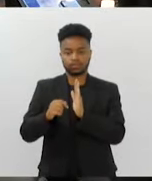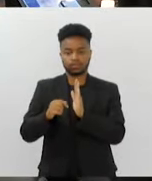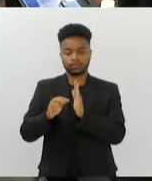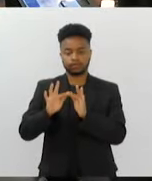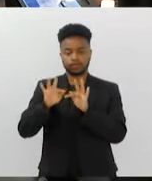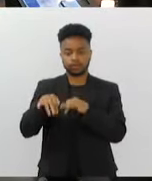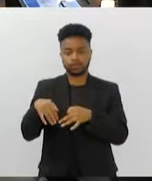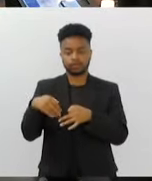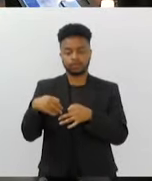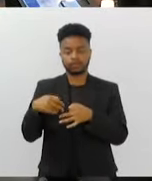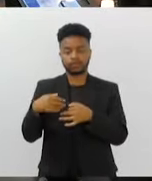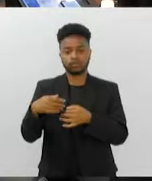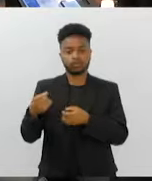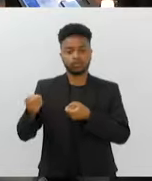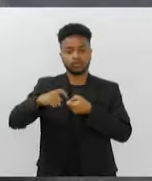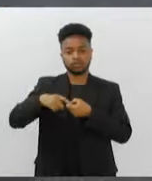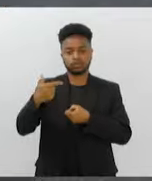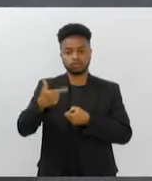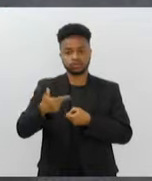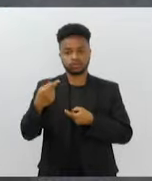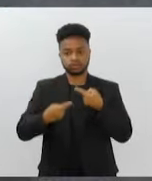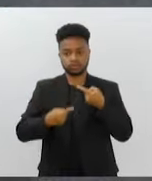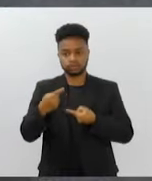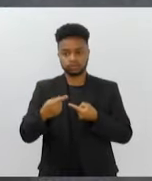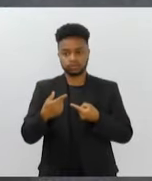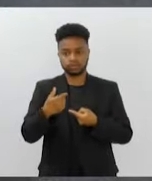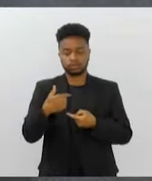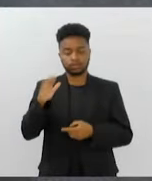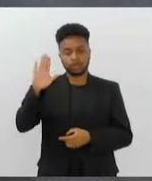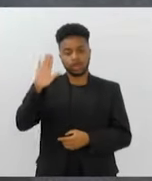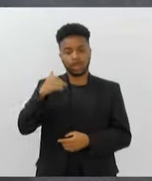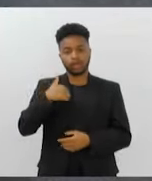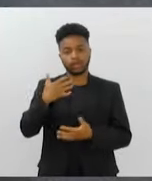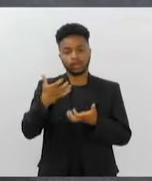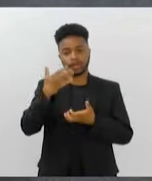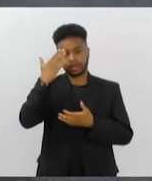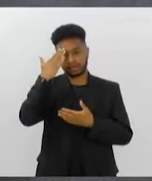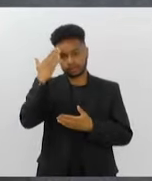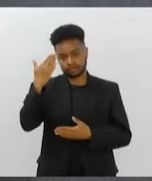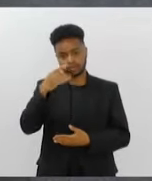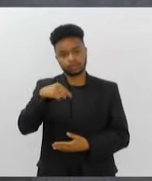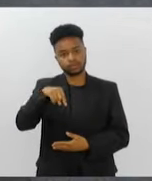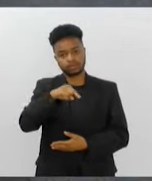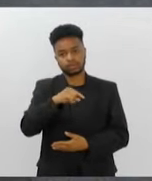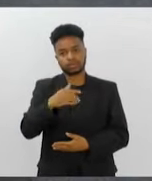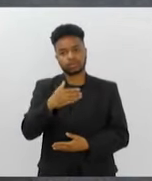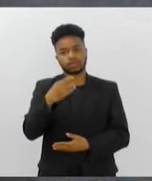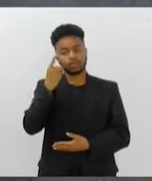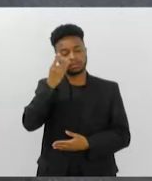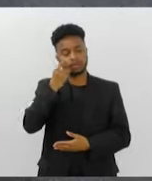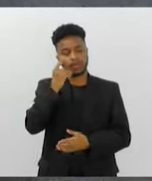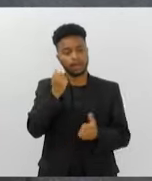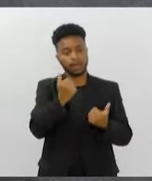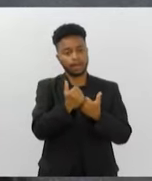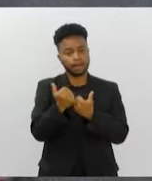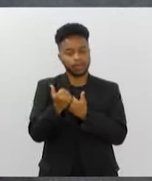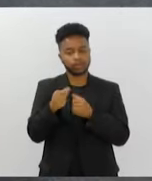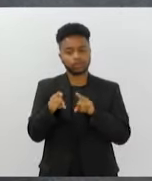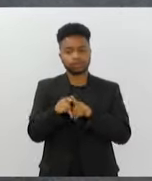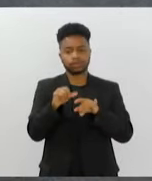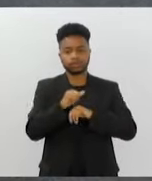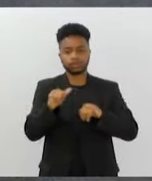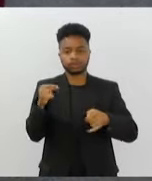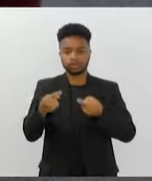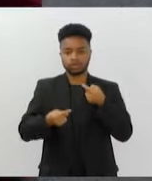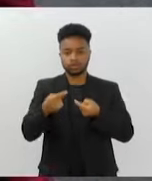discussão. Deputada Élica Takimoto, por favor. Presidente, queria agradecer o apoio dos meus pares e levantar esse debate aqui, que eu